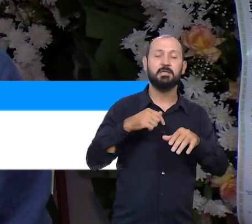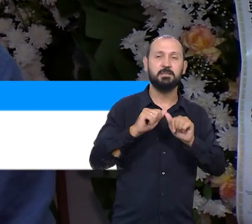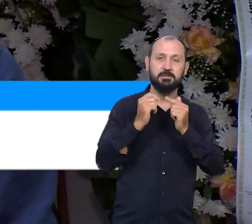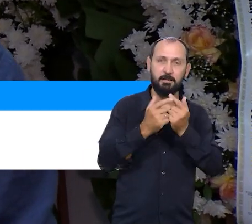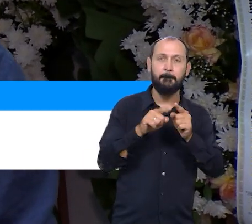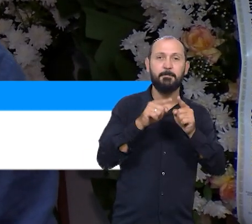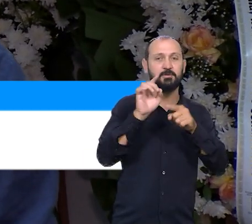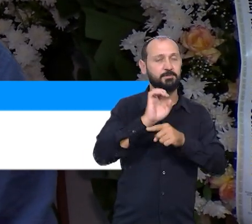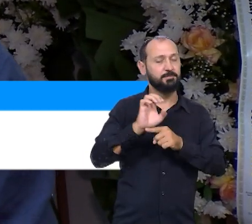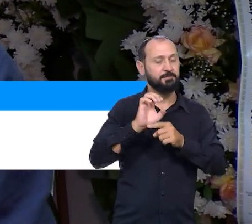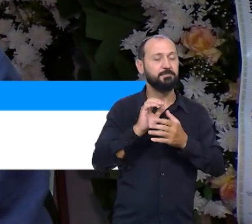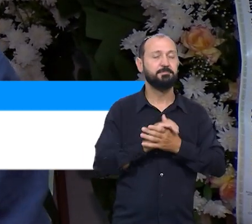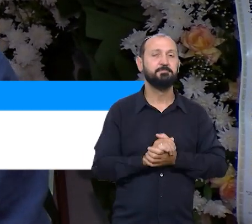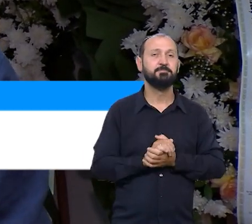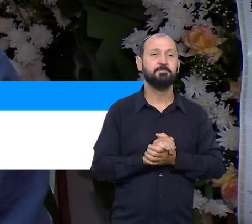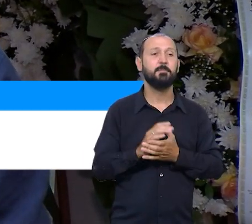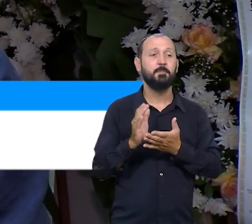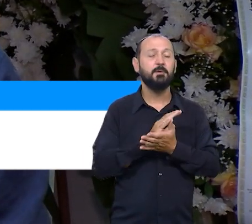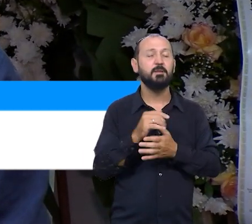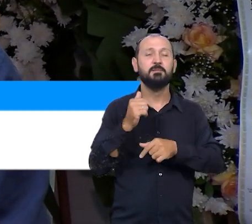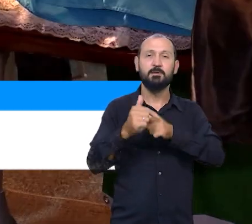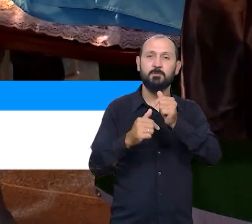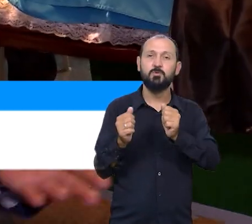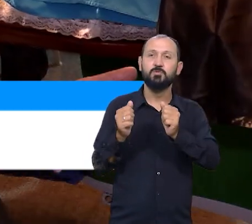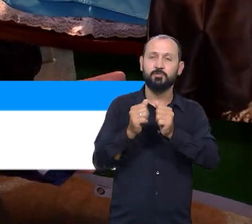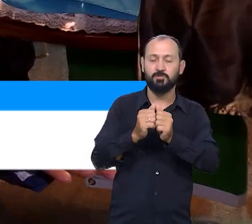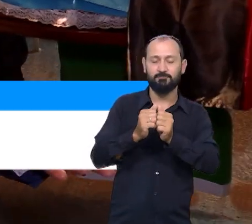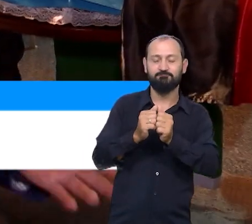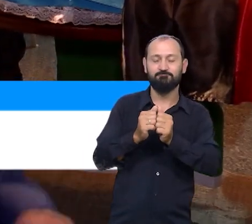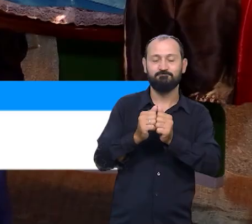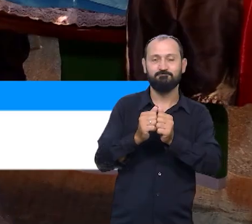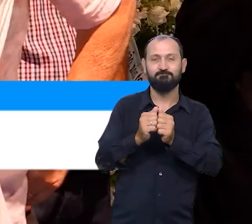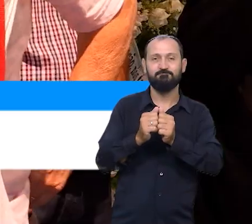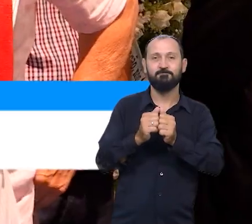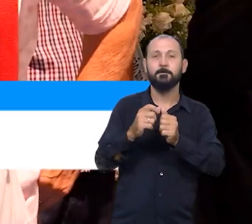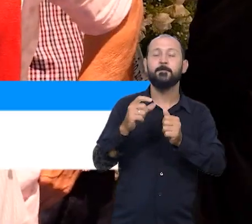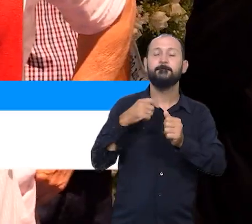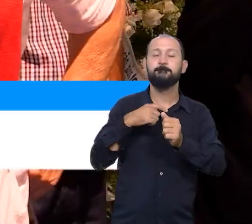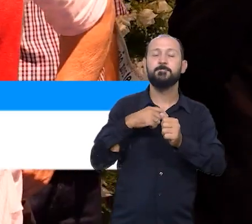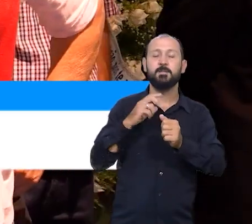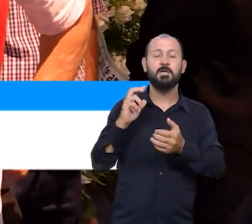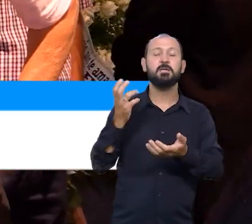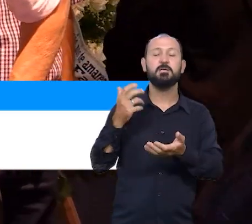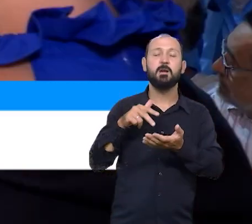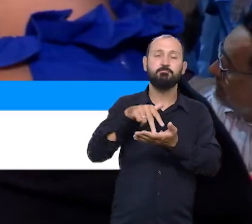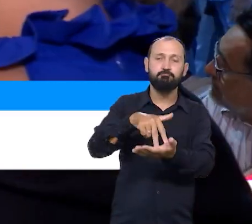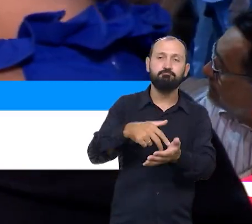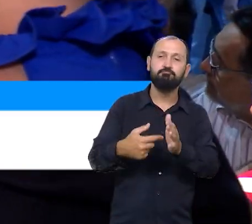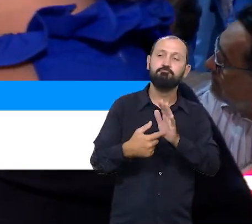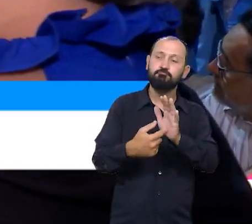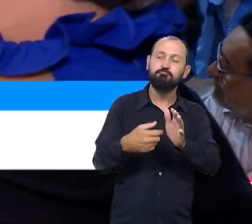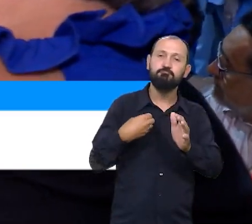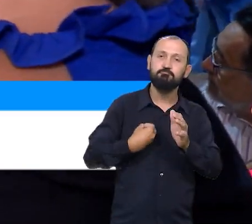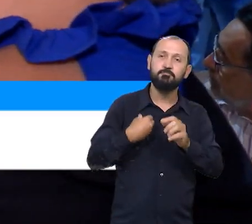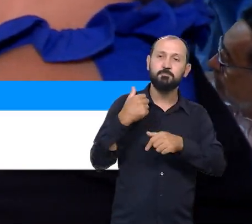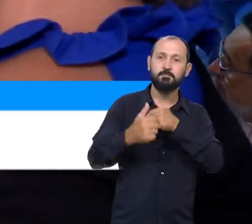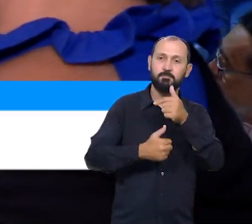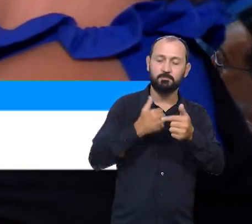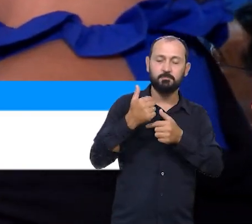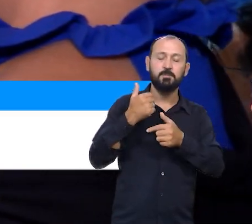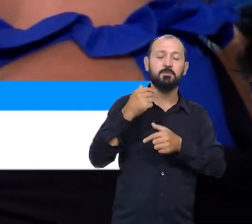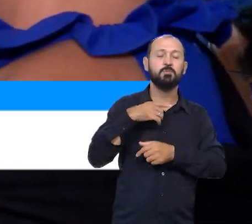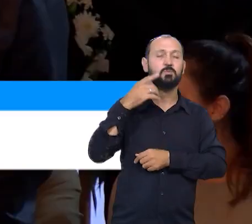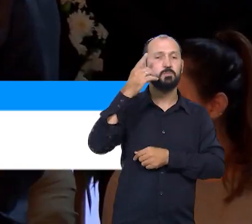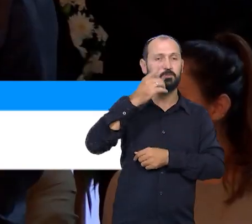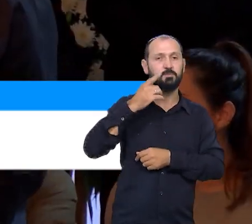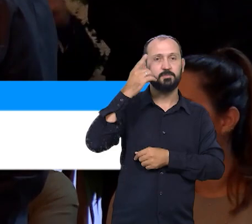vazio, não só aqui na Assembleia, mas no Estado. Aqueles que dividiram o parlamento com Amarildo Cruz fizeram questão de